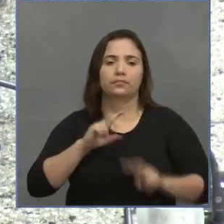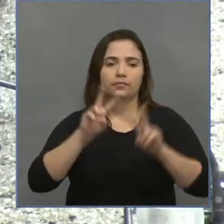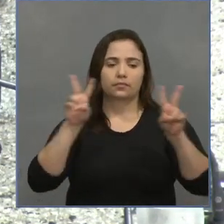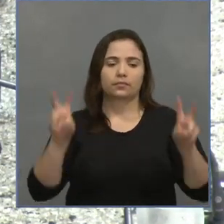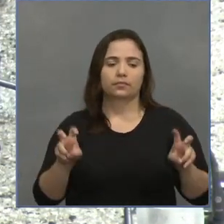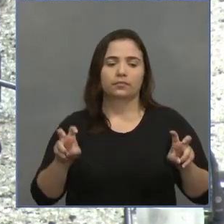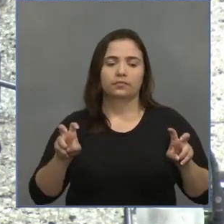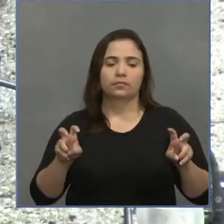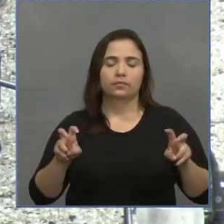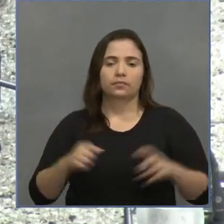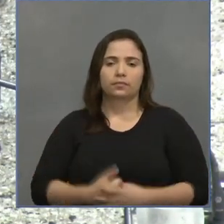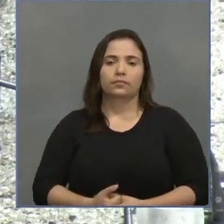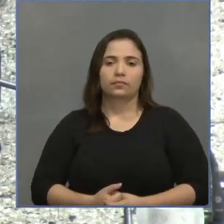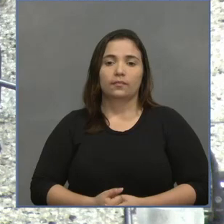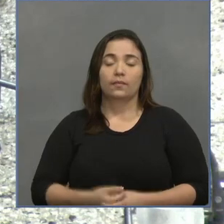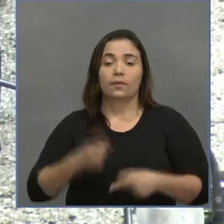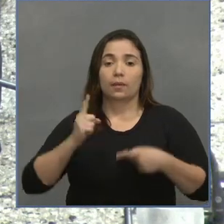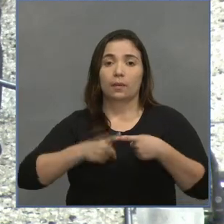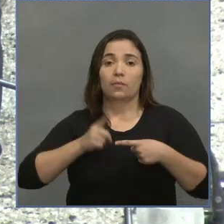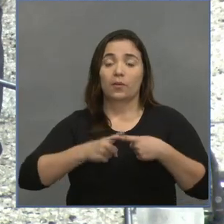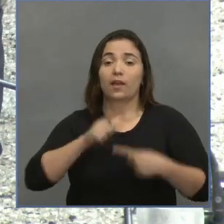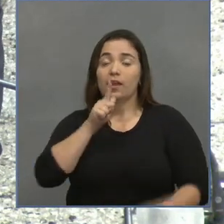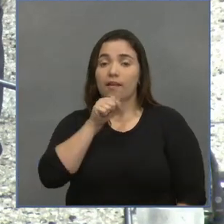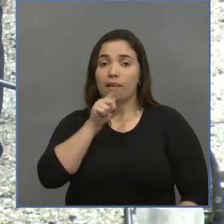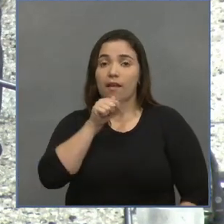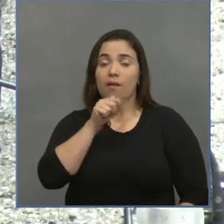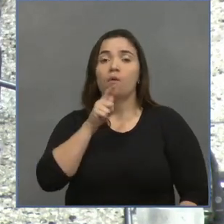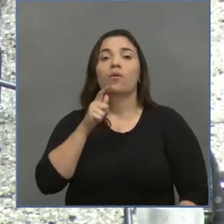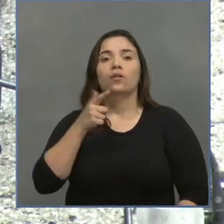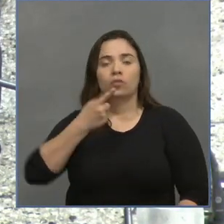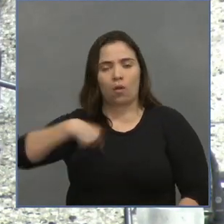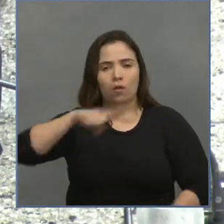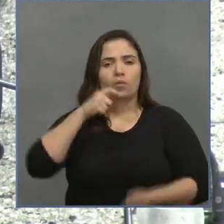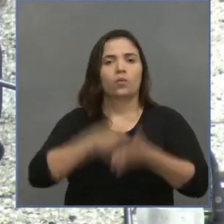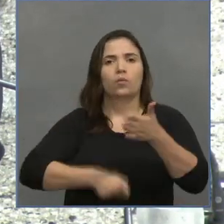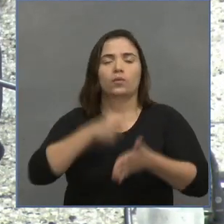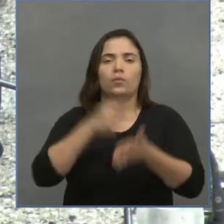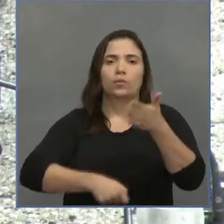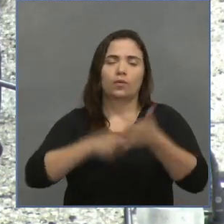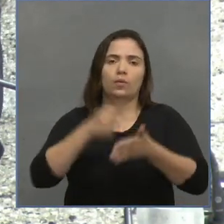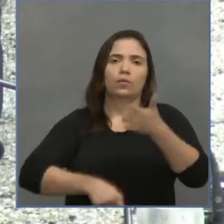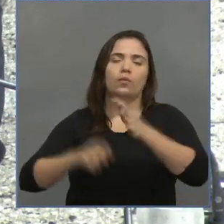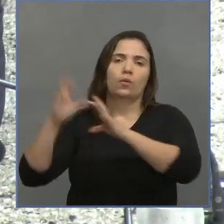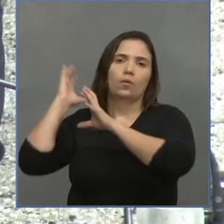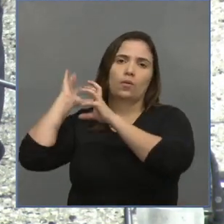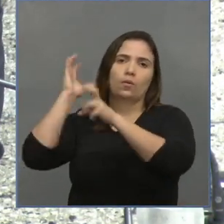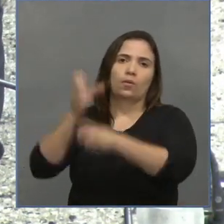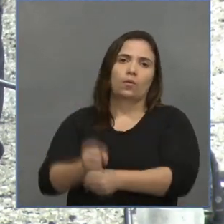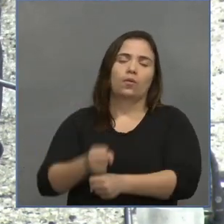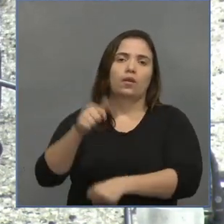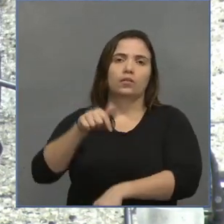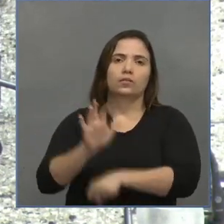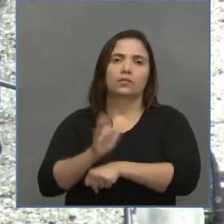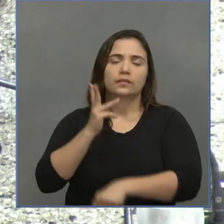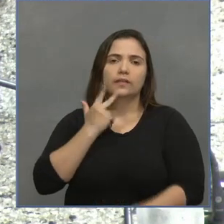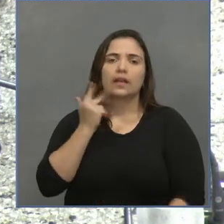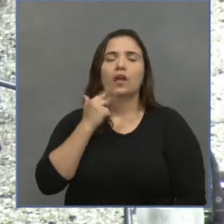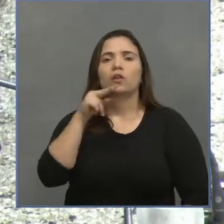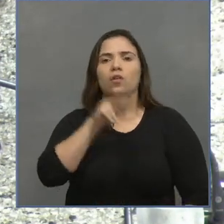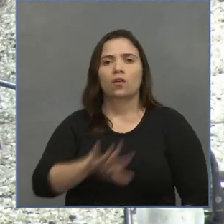Estado ali. Porque o produto da água é uma luta nossa drástica, né, do Ceará, do Nordeste, do